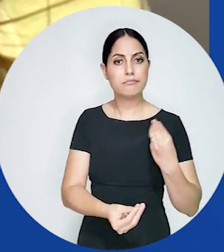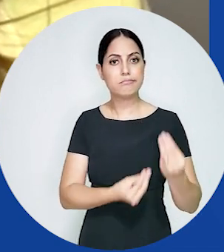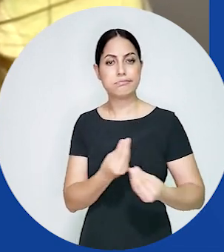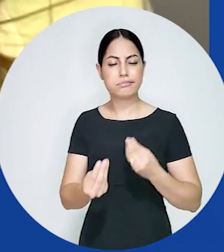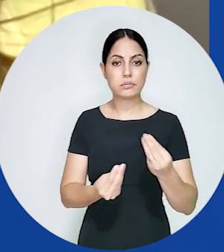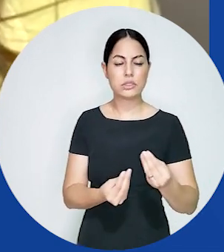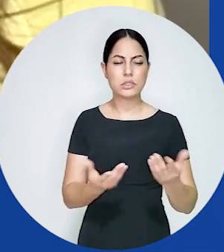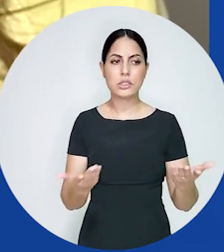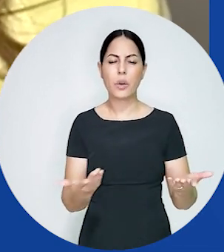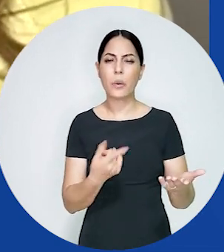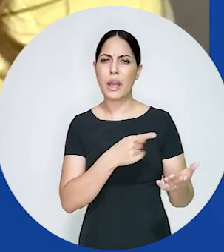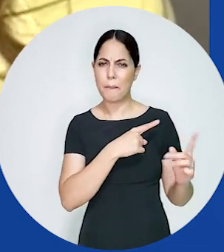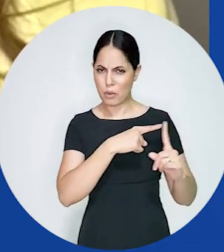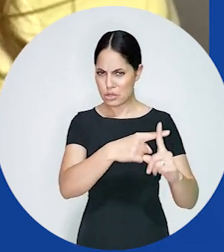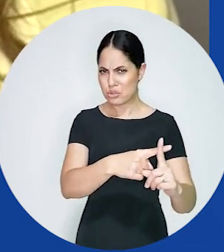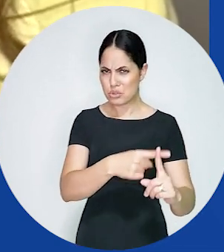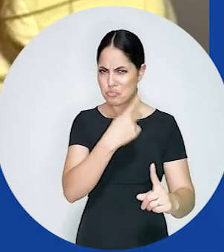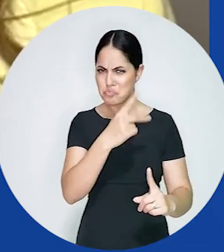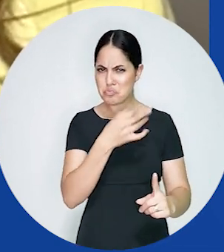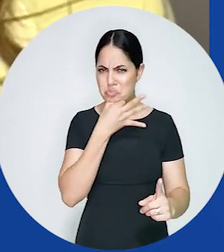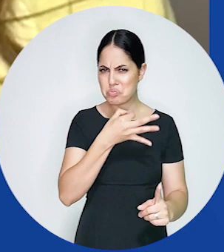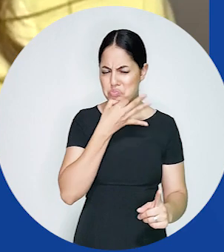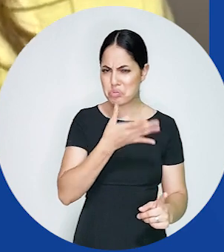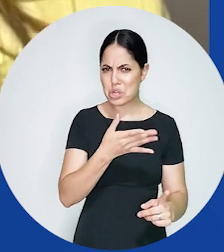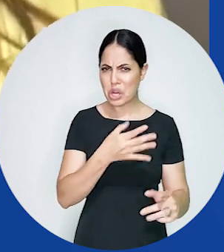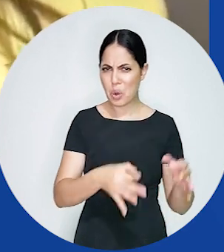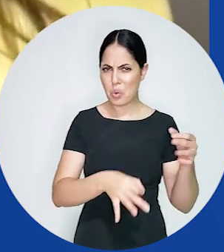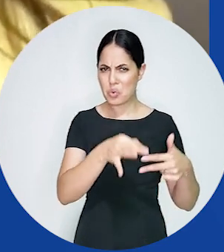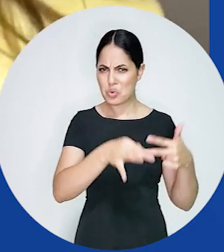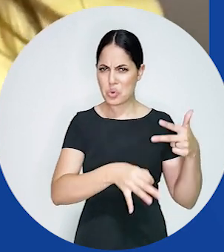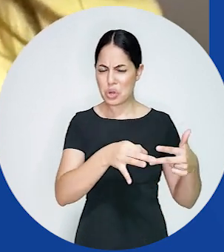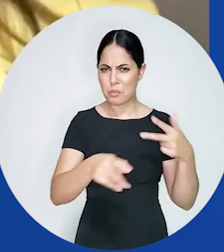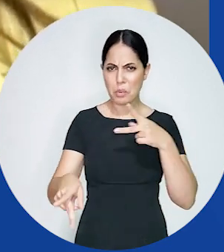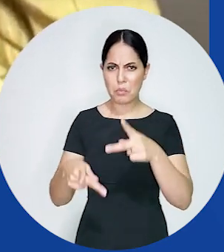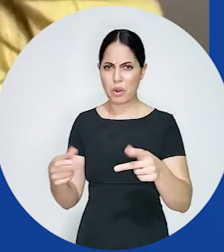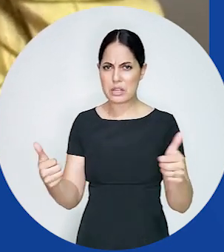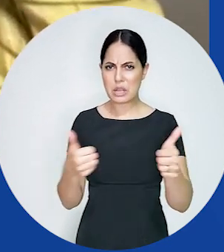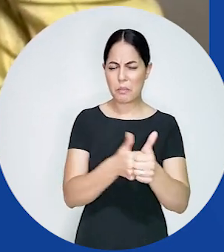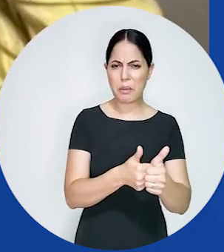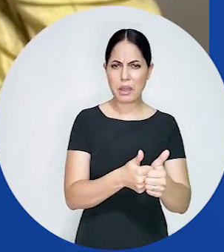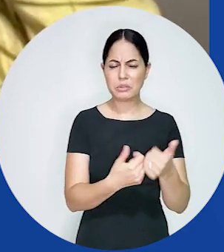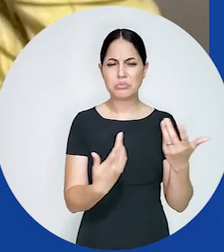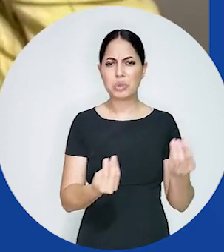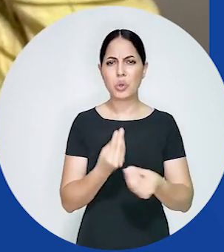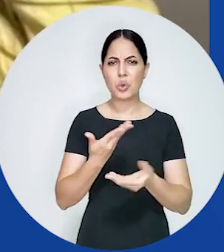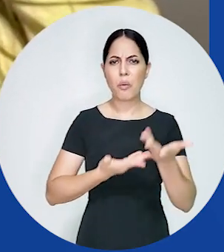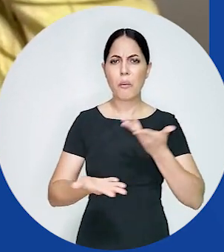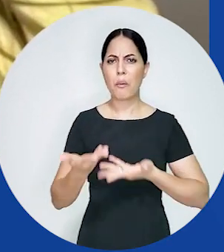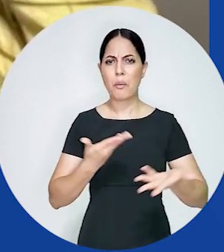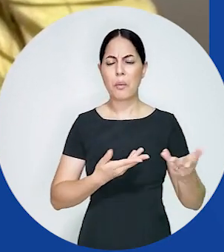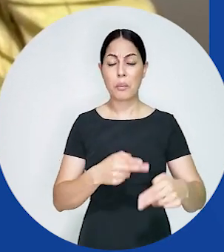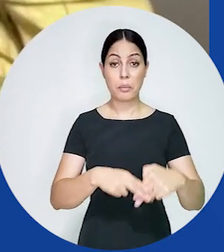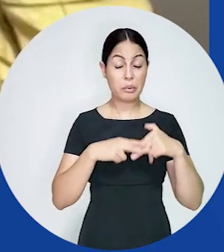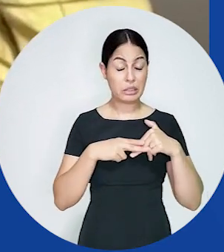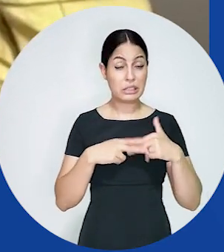você vê esse quadro, se ele é positivo, de certa forma, essa aproximação do judiciário da população,